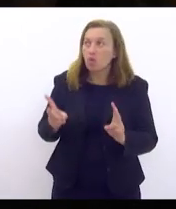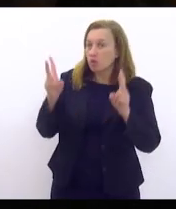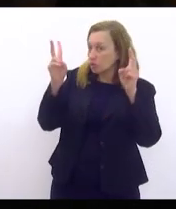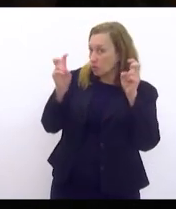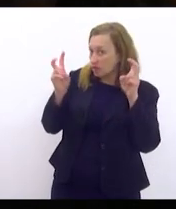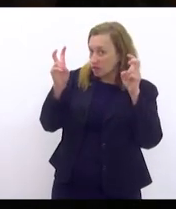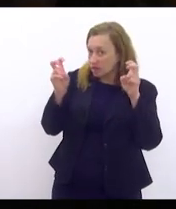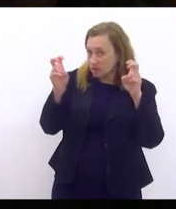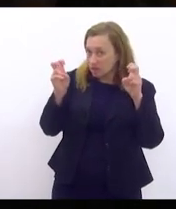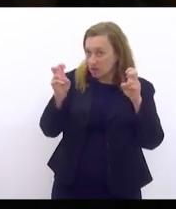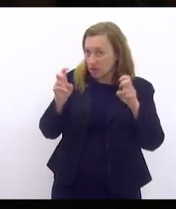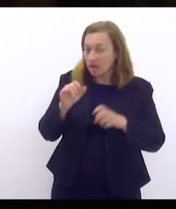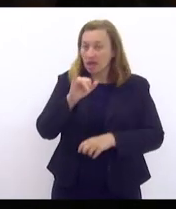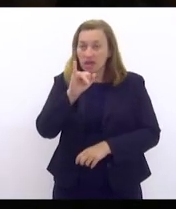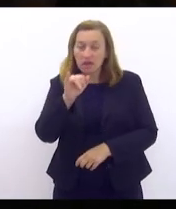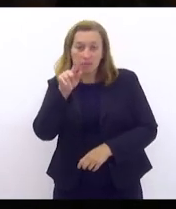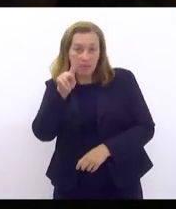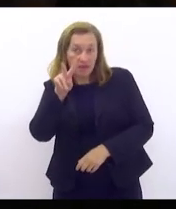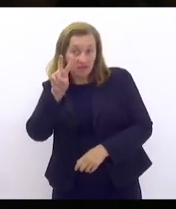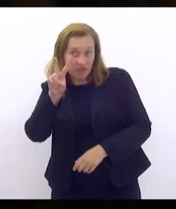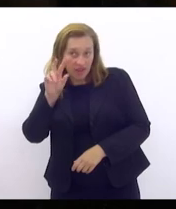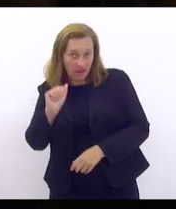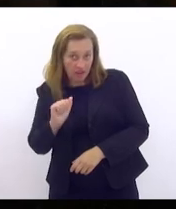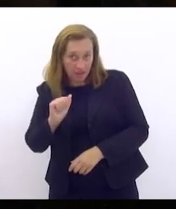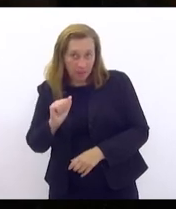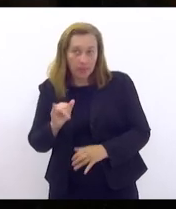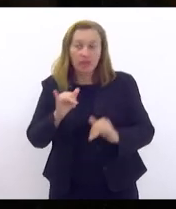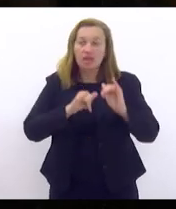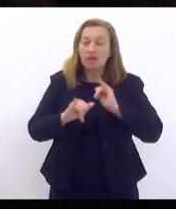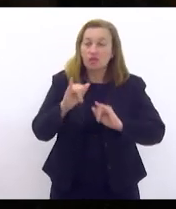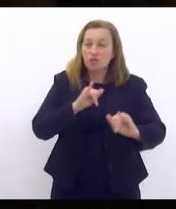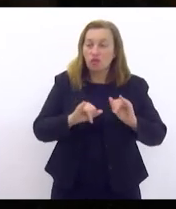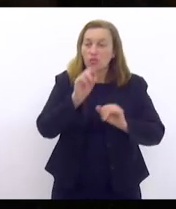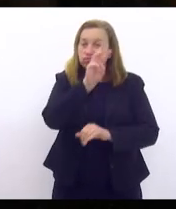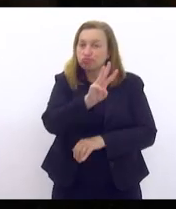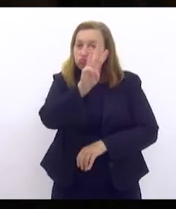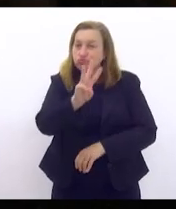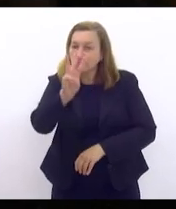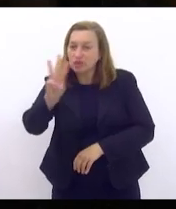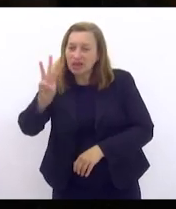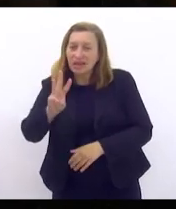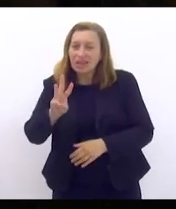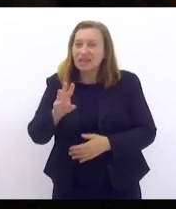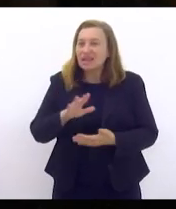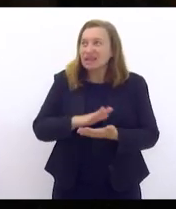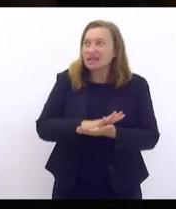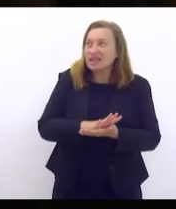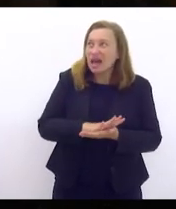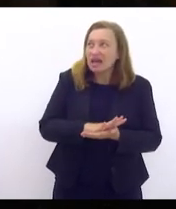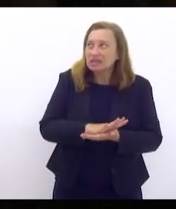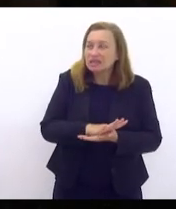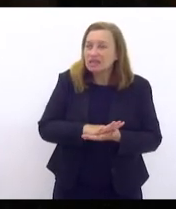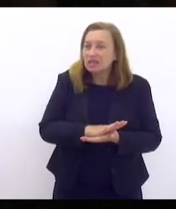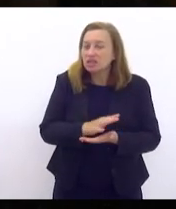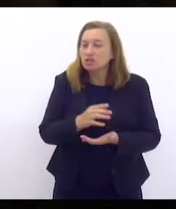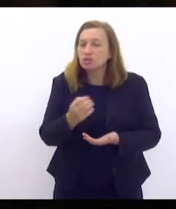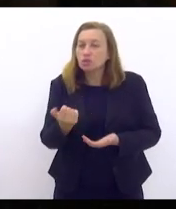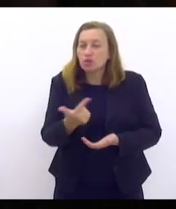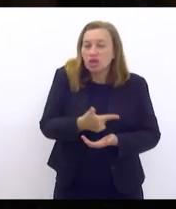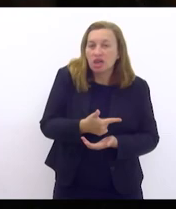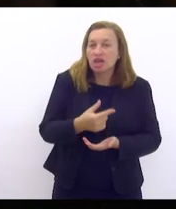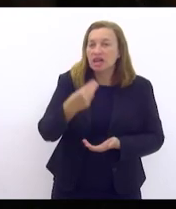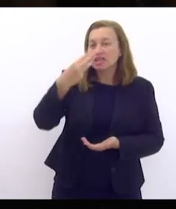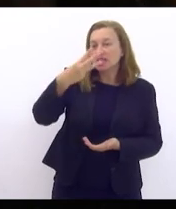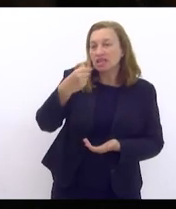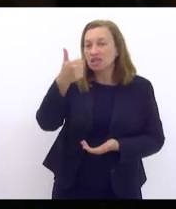é o IPVA informa o site que nada menos que 31%